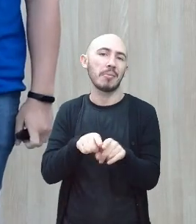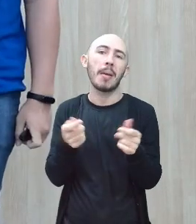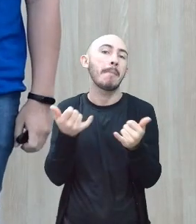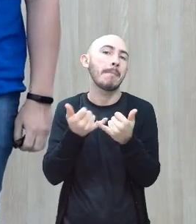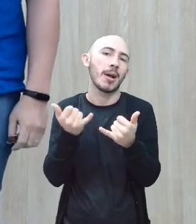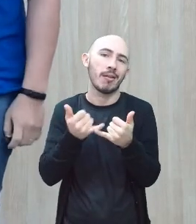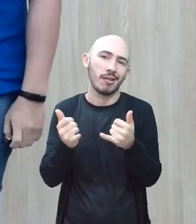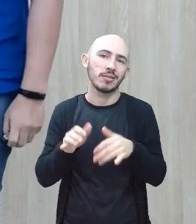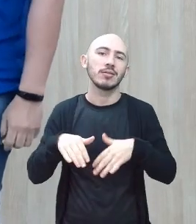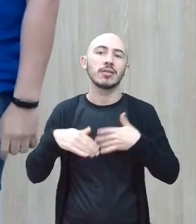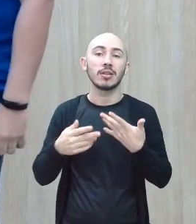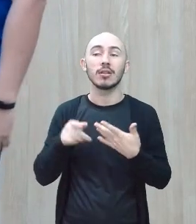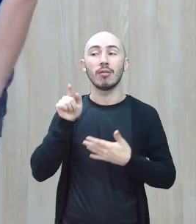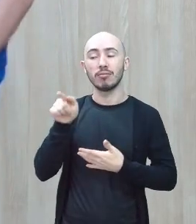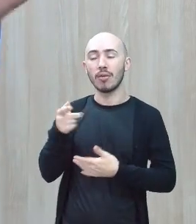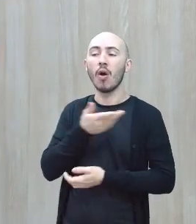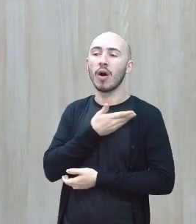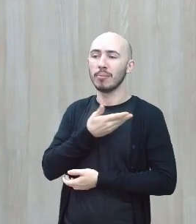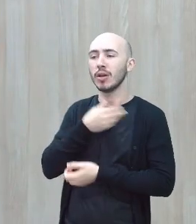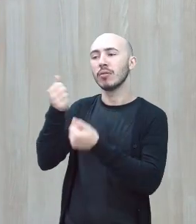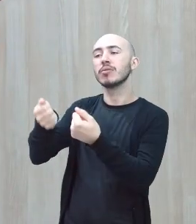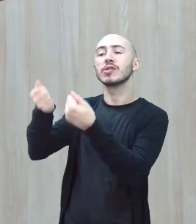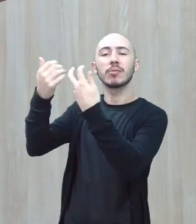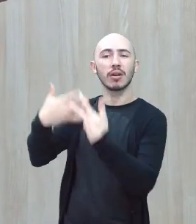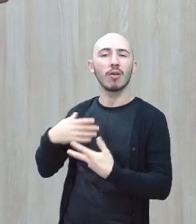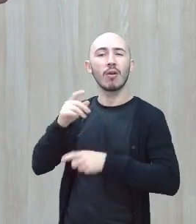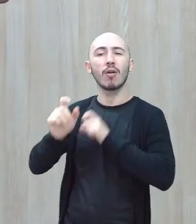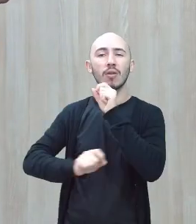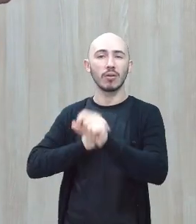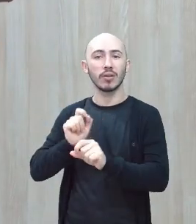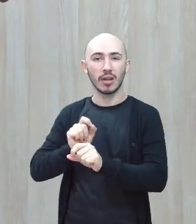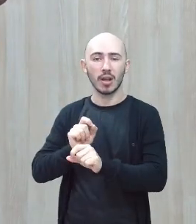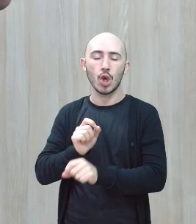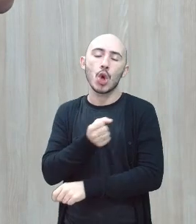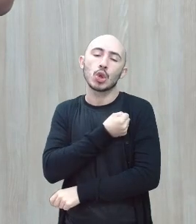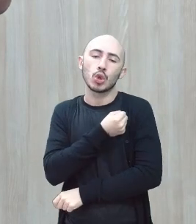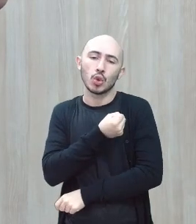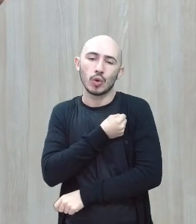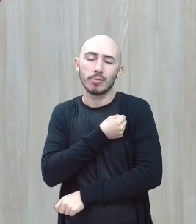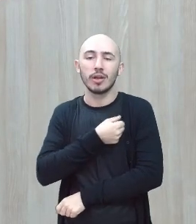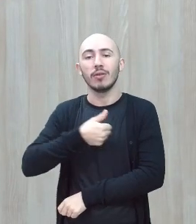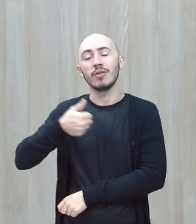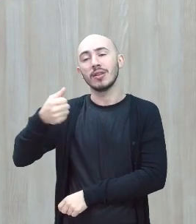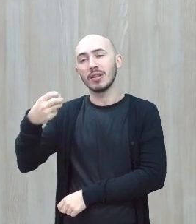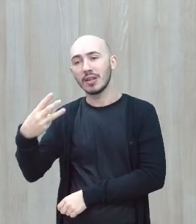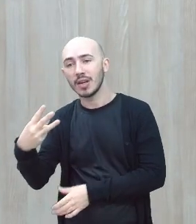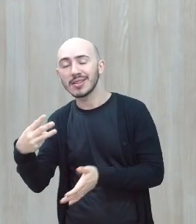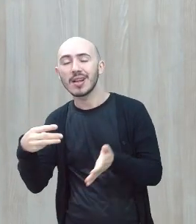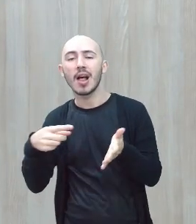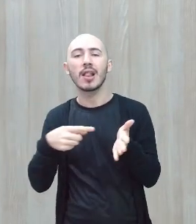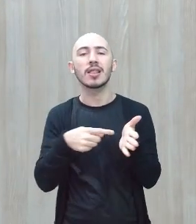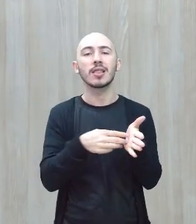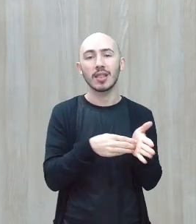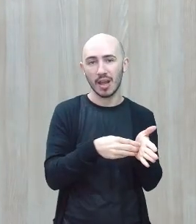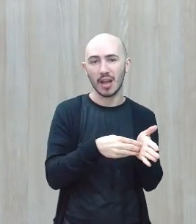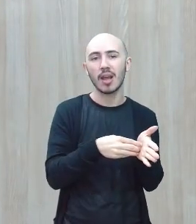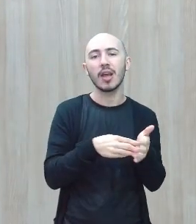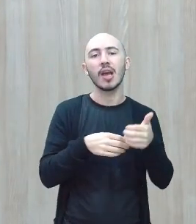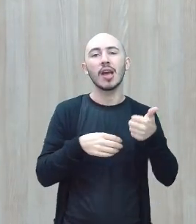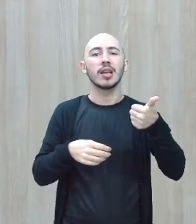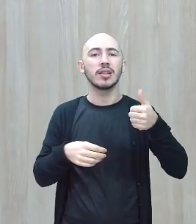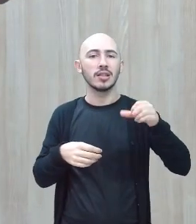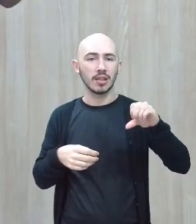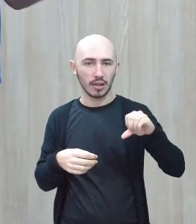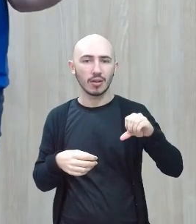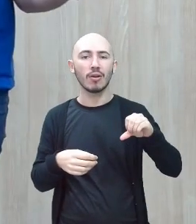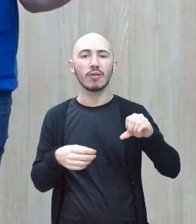de então, ele me explicou assim, Rony, você precisa saber o seguinte, os números de 13 a 19, eles têm o TIM no final, que foi o que o